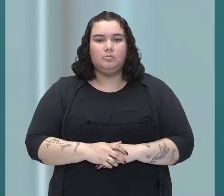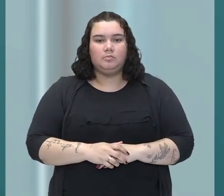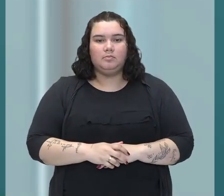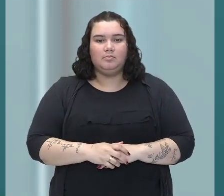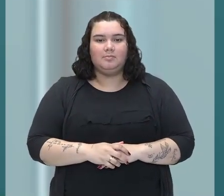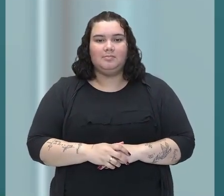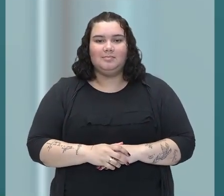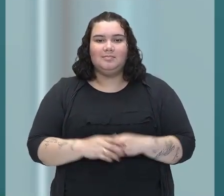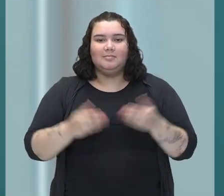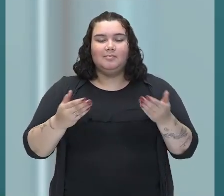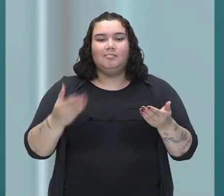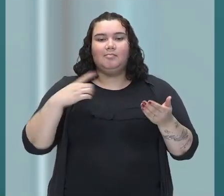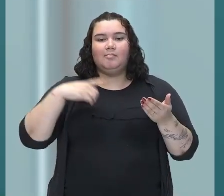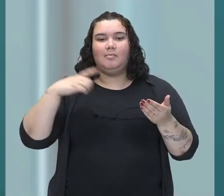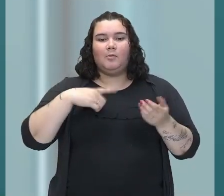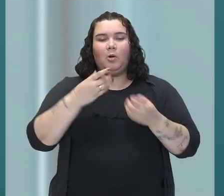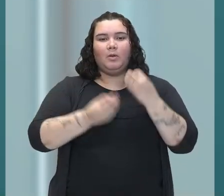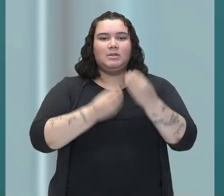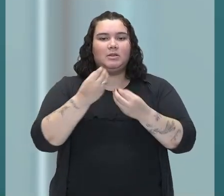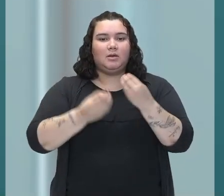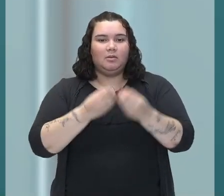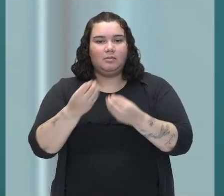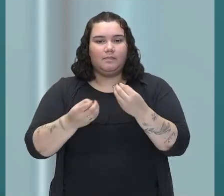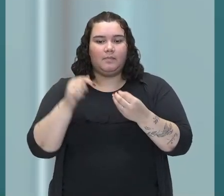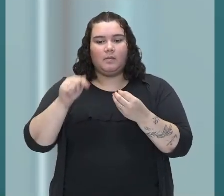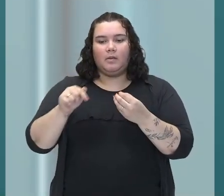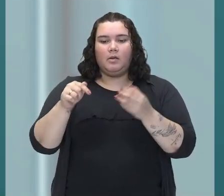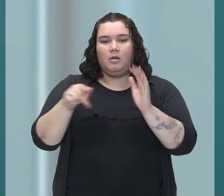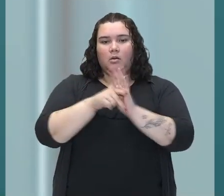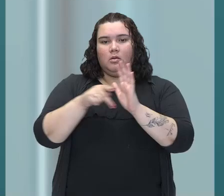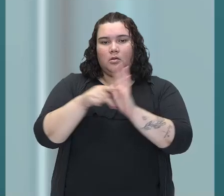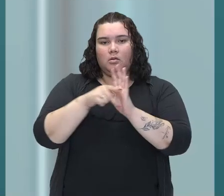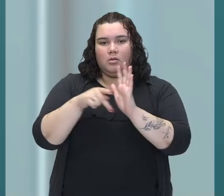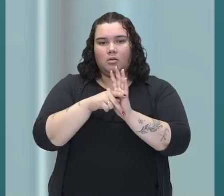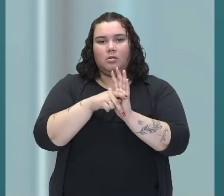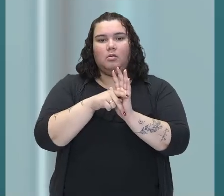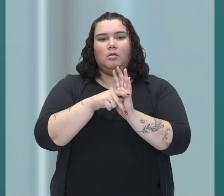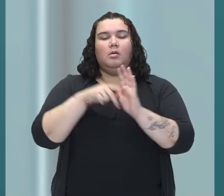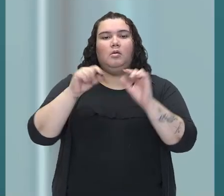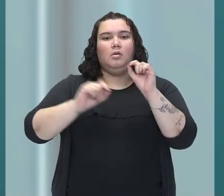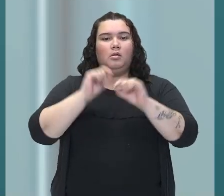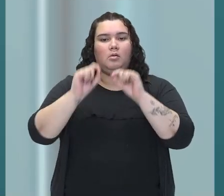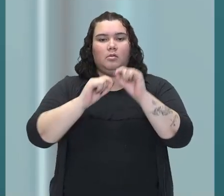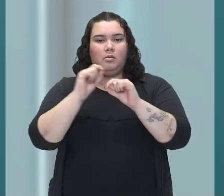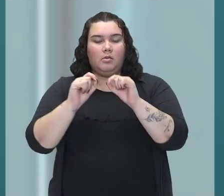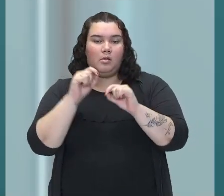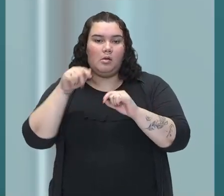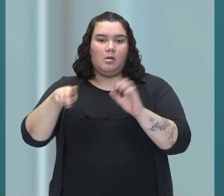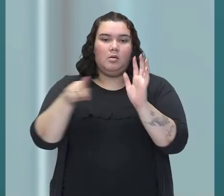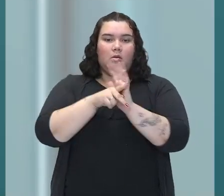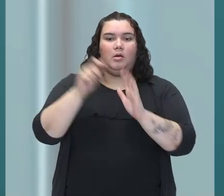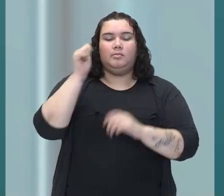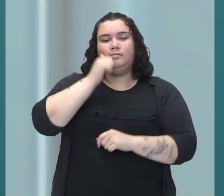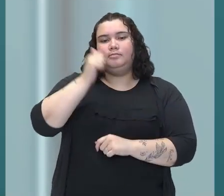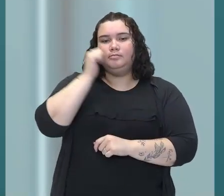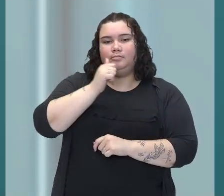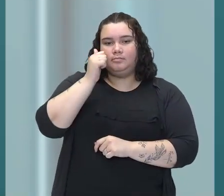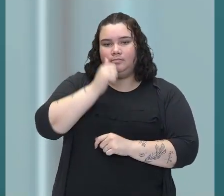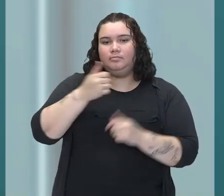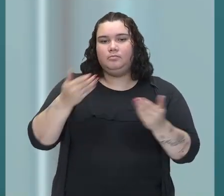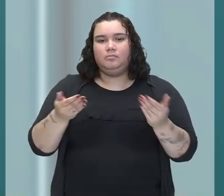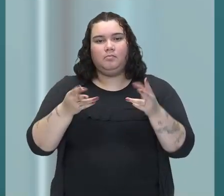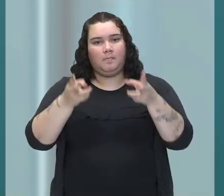sempre excluindo, né, aquele lado da sensualização, né, da mulher, vendo realmente a